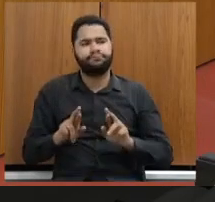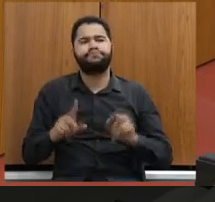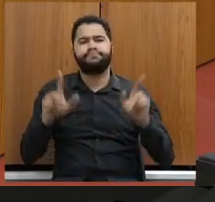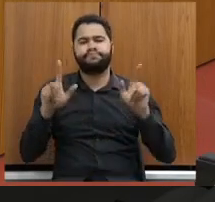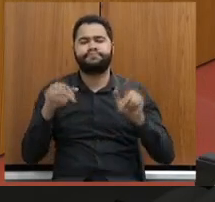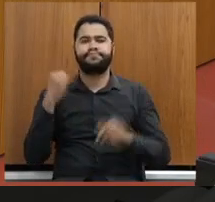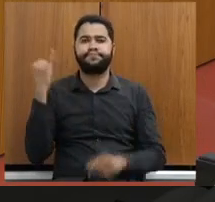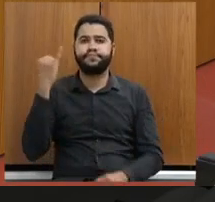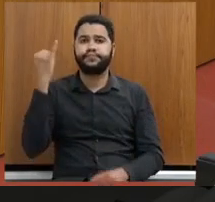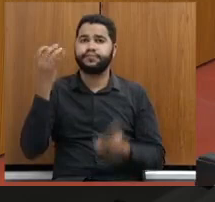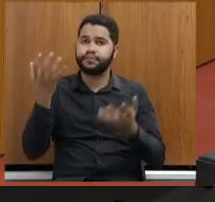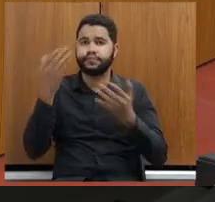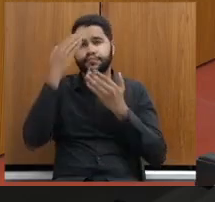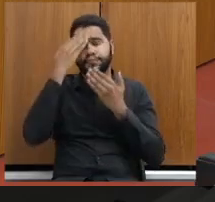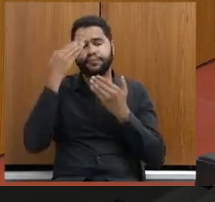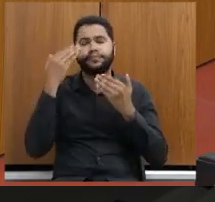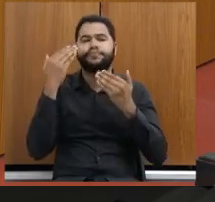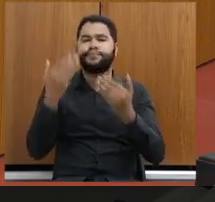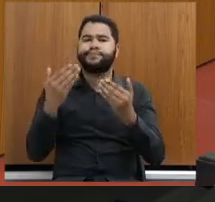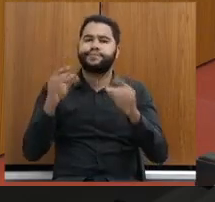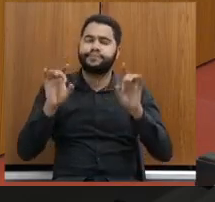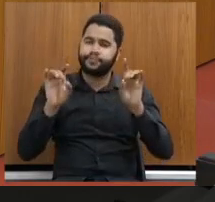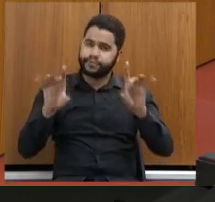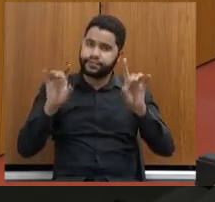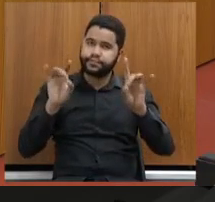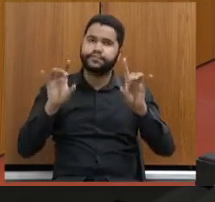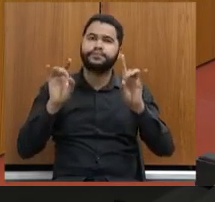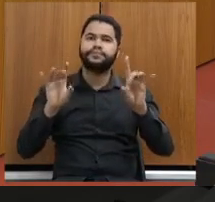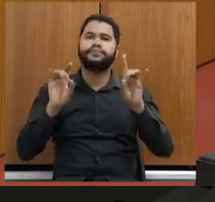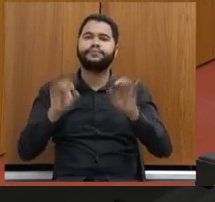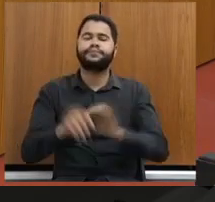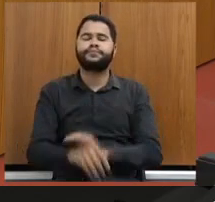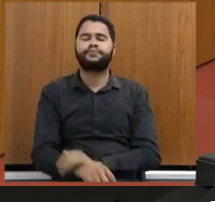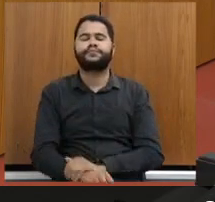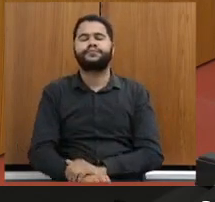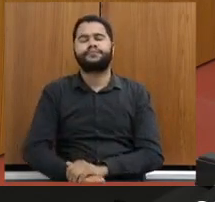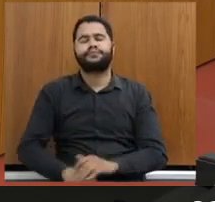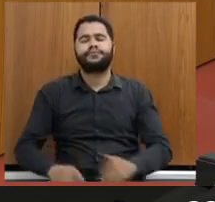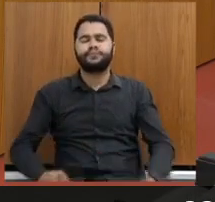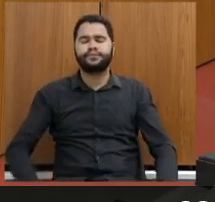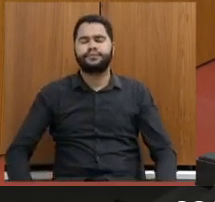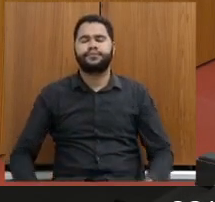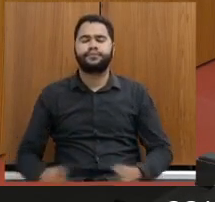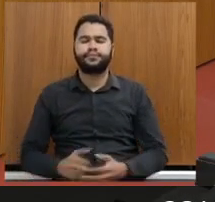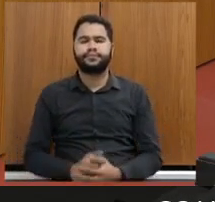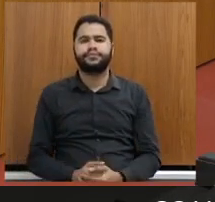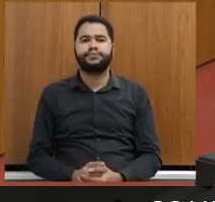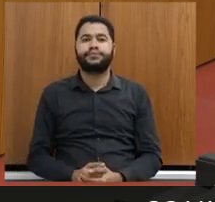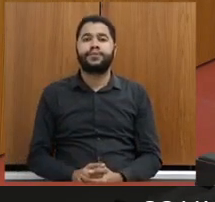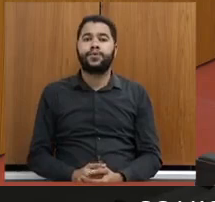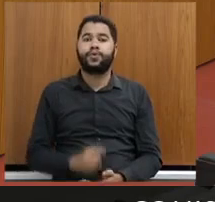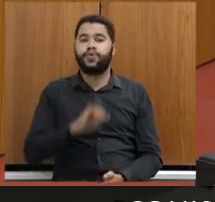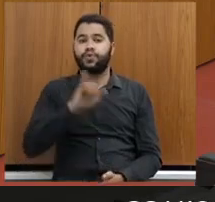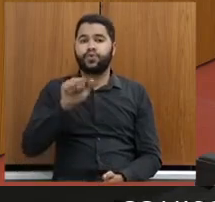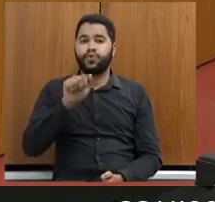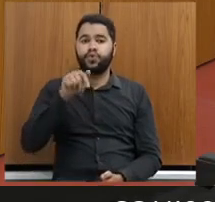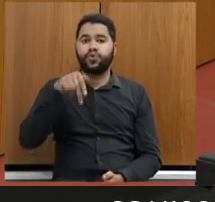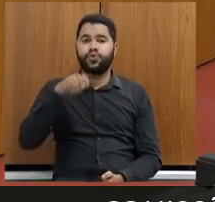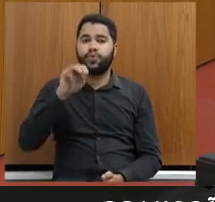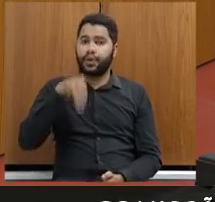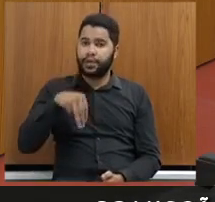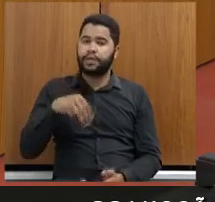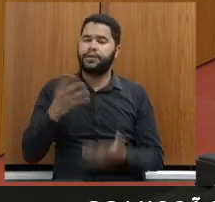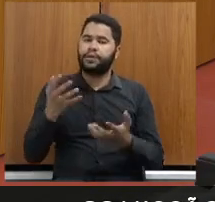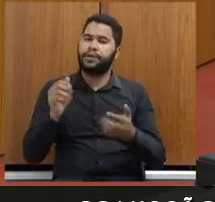diferença muito grande então quero fazer um agradecimento muito especial Dr Joaquim e dizer que eu quero muito